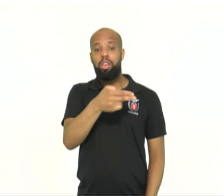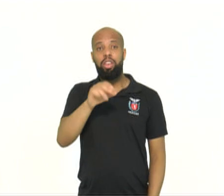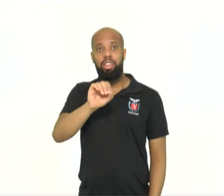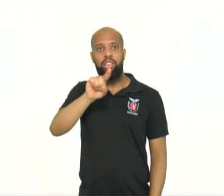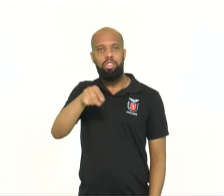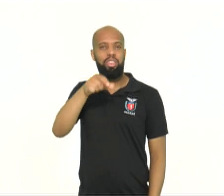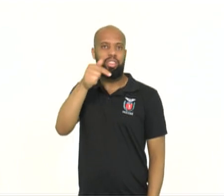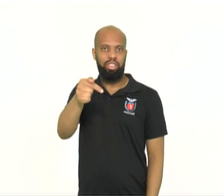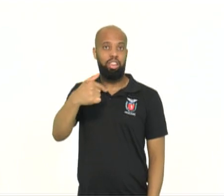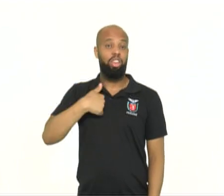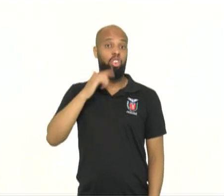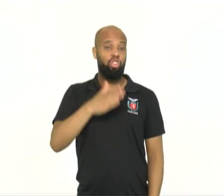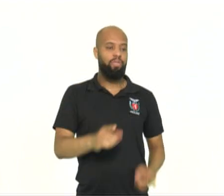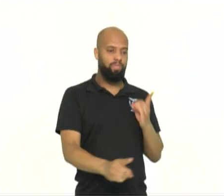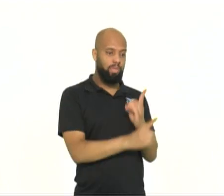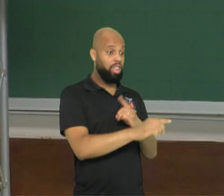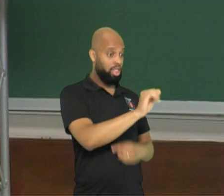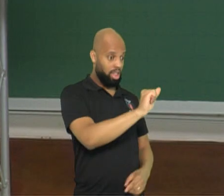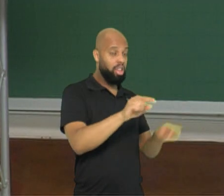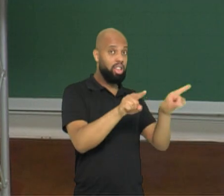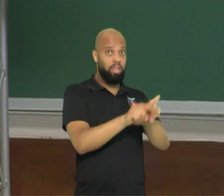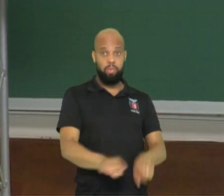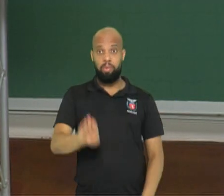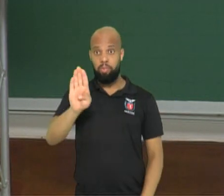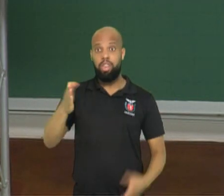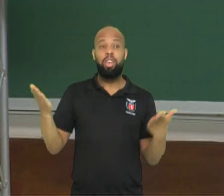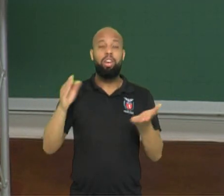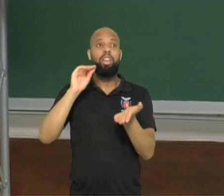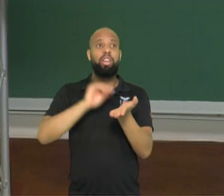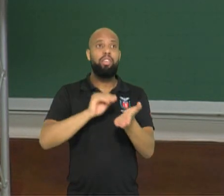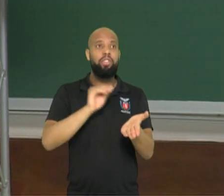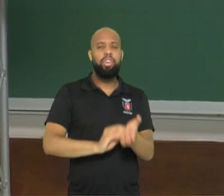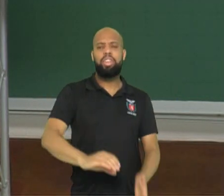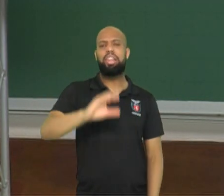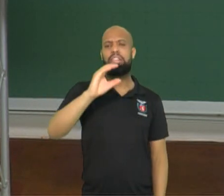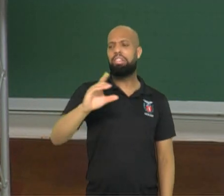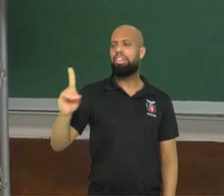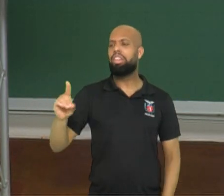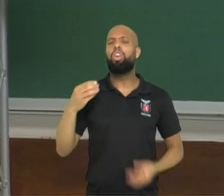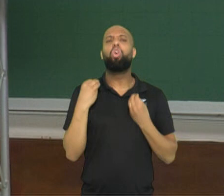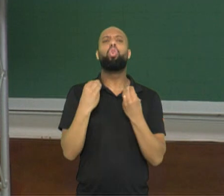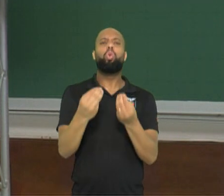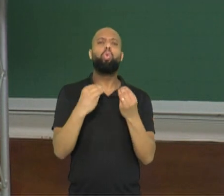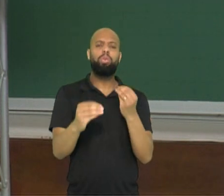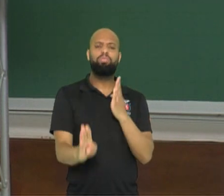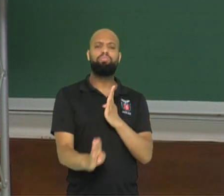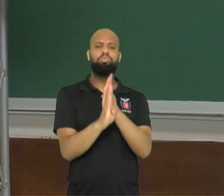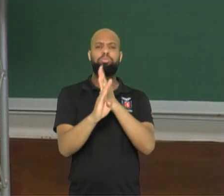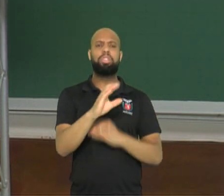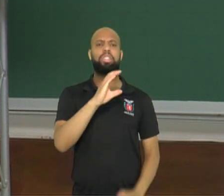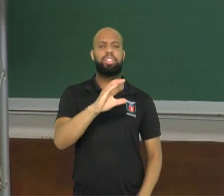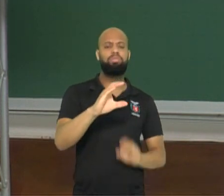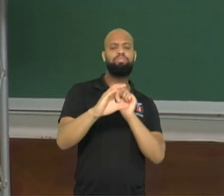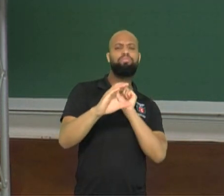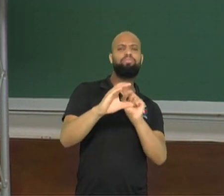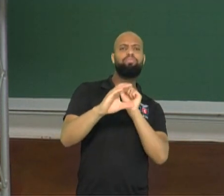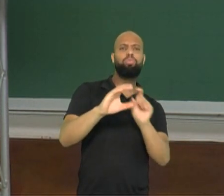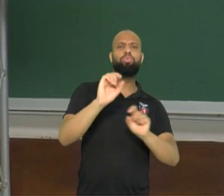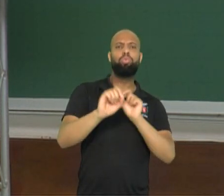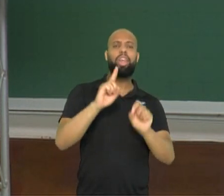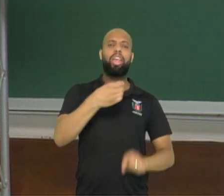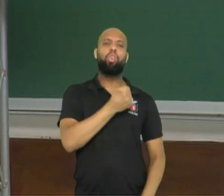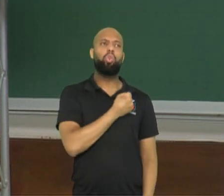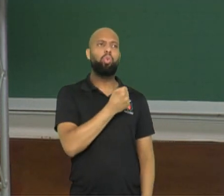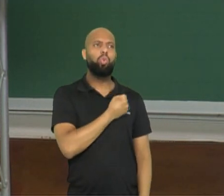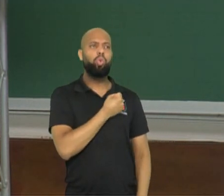B. Então, a gente já descobriu o A e o B. Falta descobrir o C e o D. Como é que eu descubro o C? Lembra que eu falei que o C é o valor, o